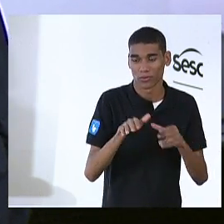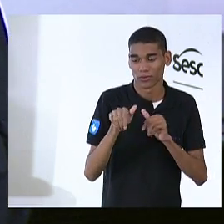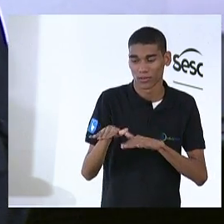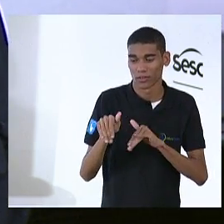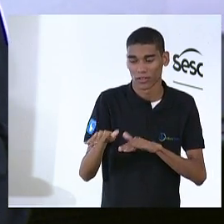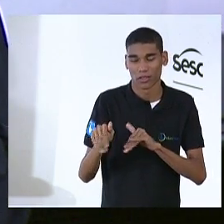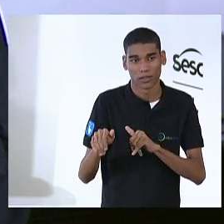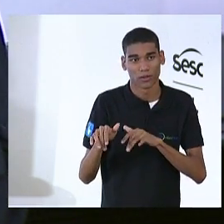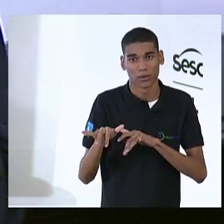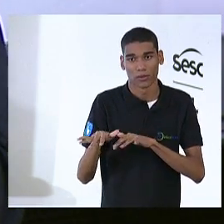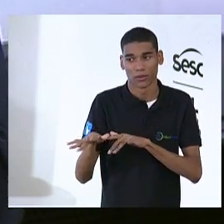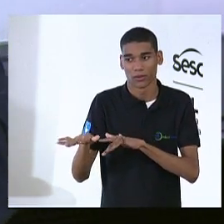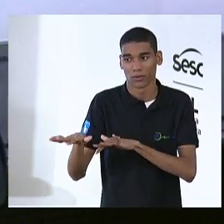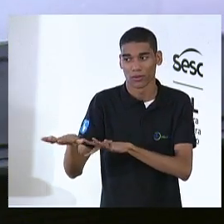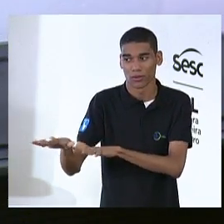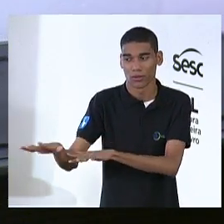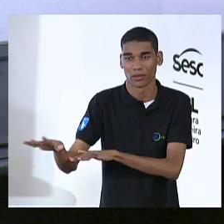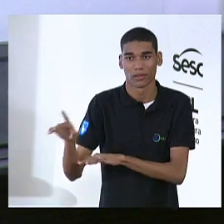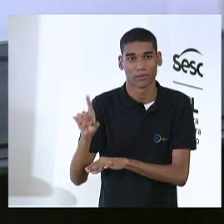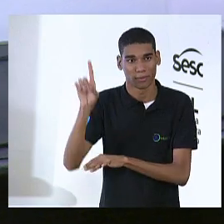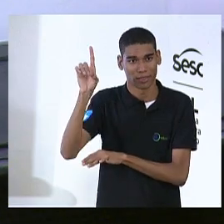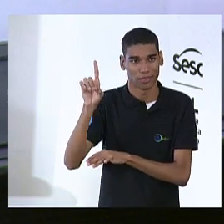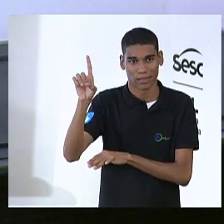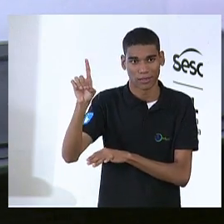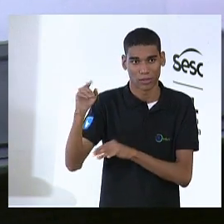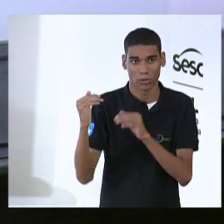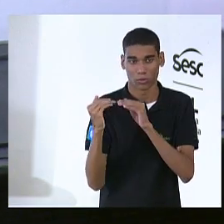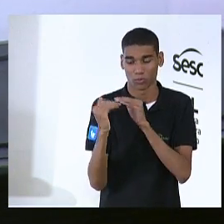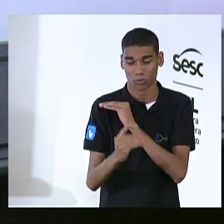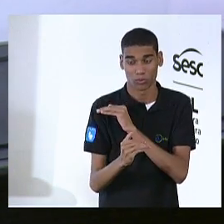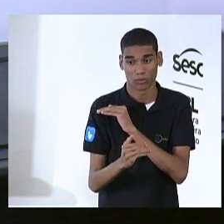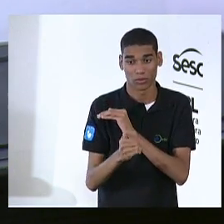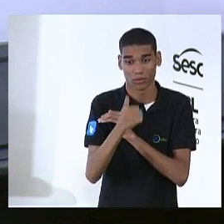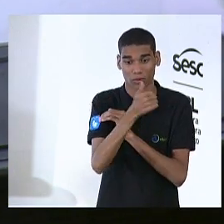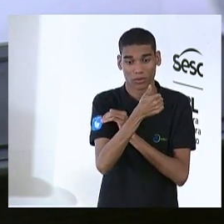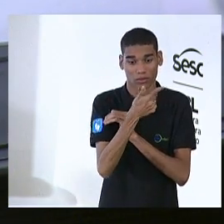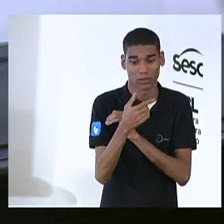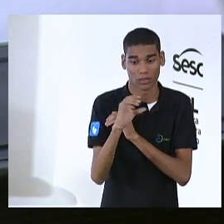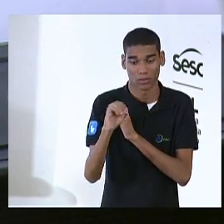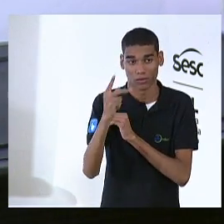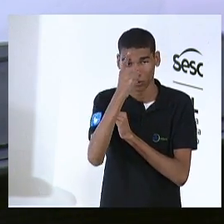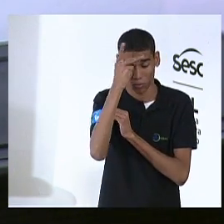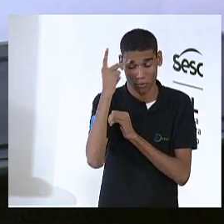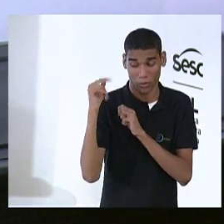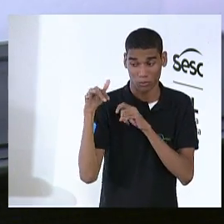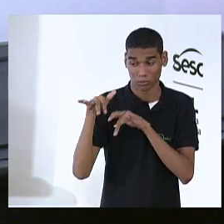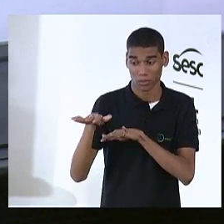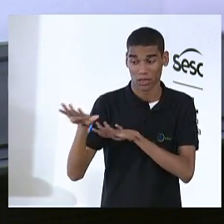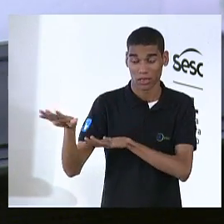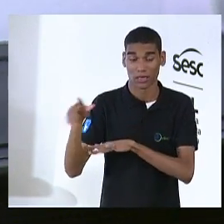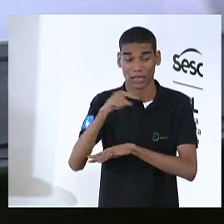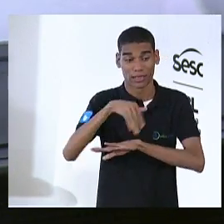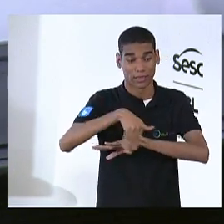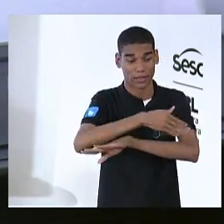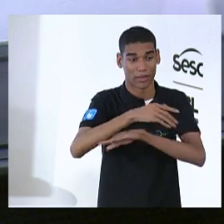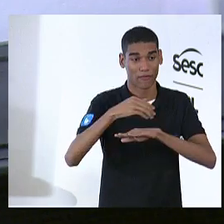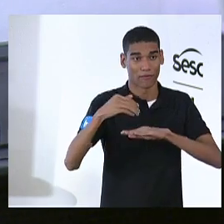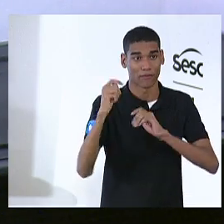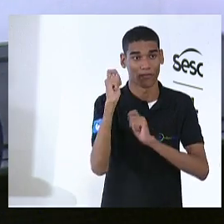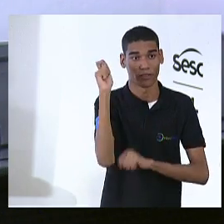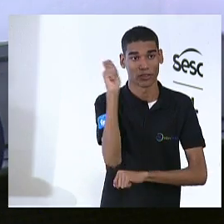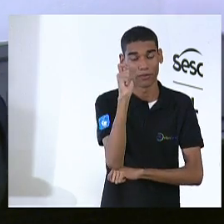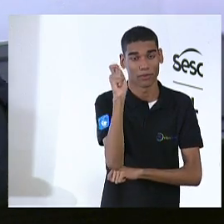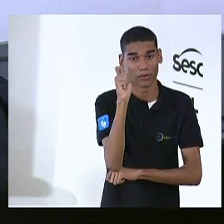Deus. Não sei se vocês lembram disso. Não deu certo. Né? 120 pessoas, né? Na Paulista, né? Foi na da Paulista. Mas